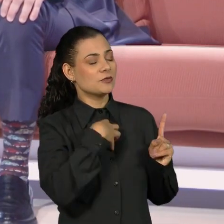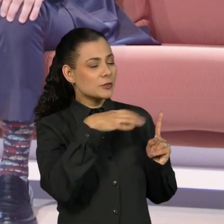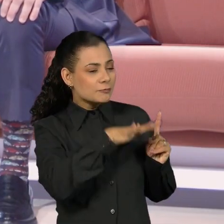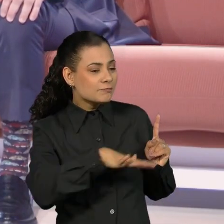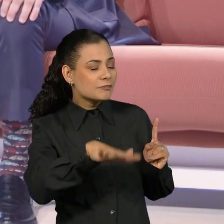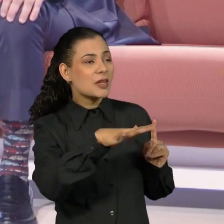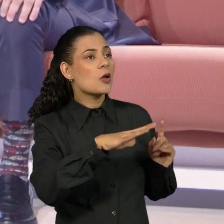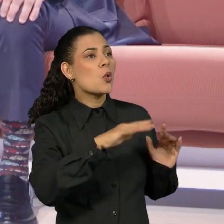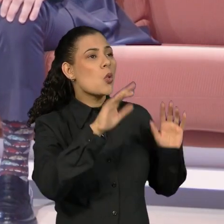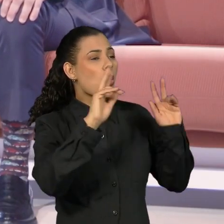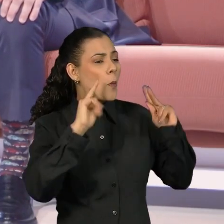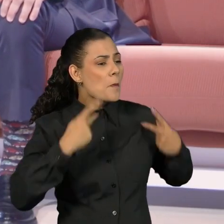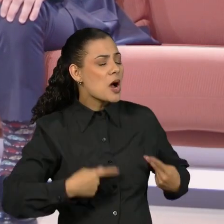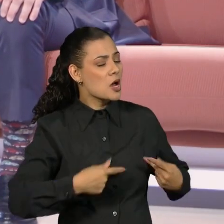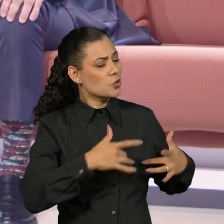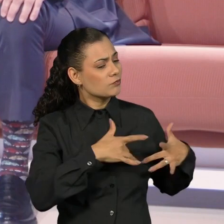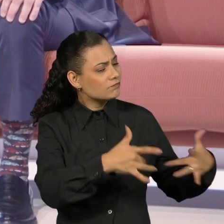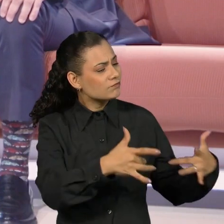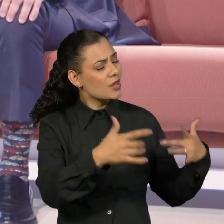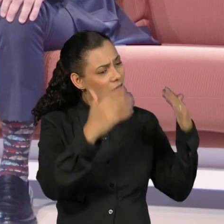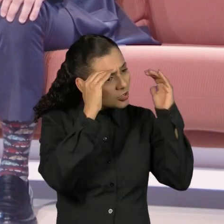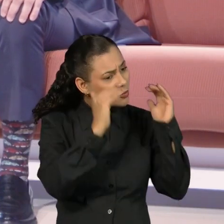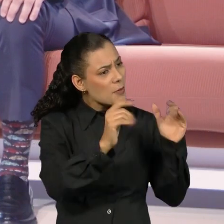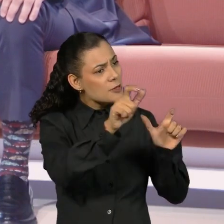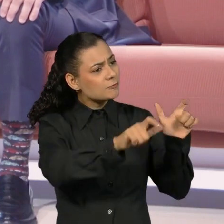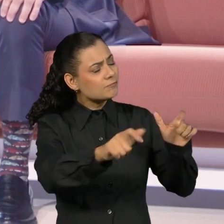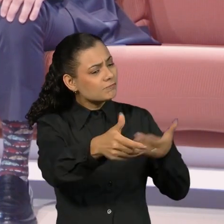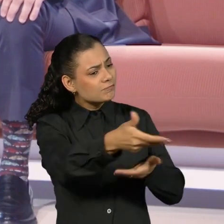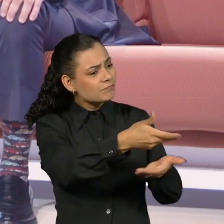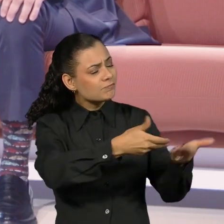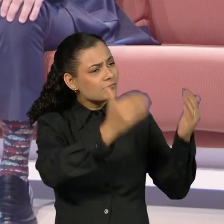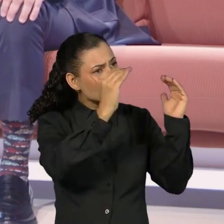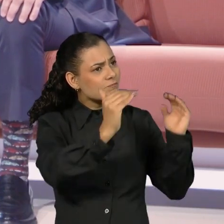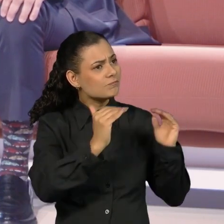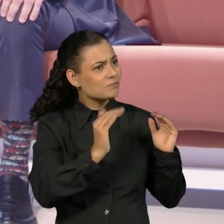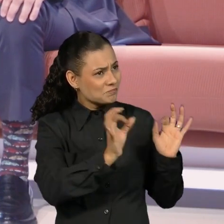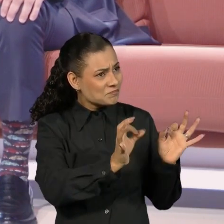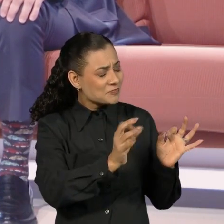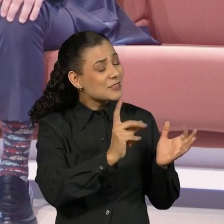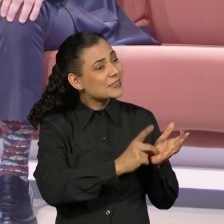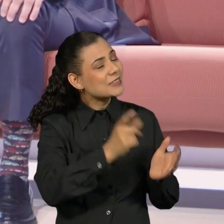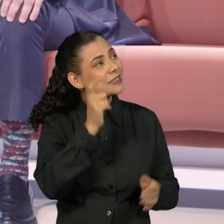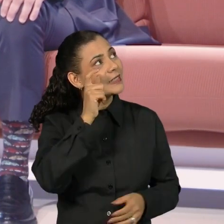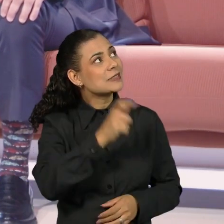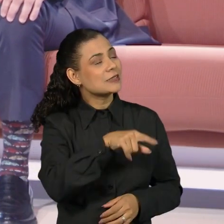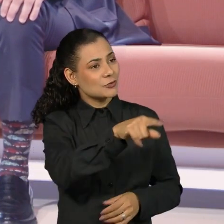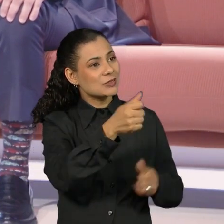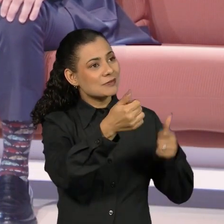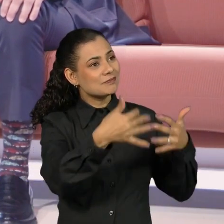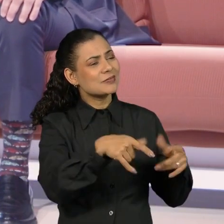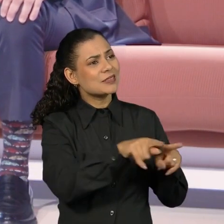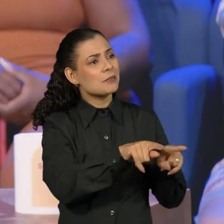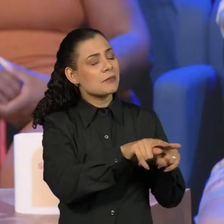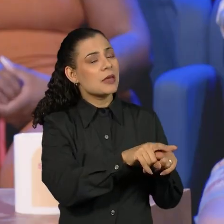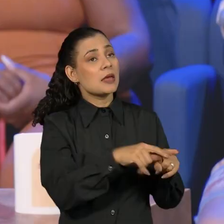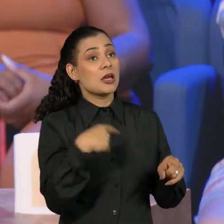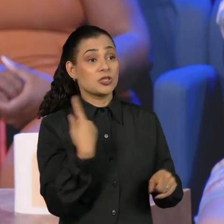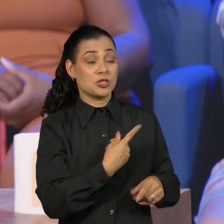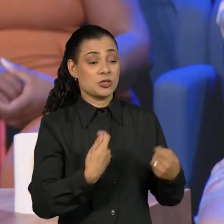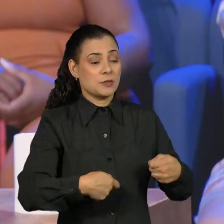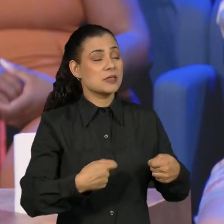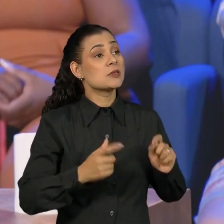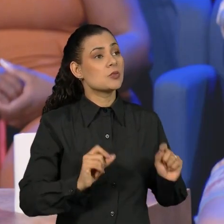de humanidade, de respeito ao outro. É interessante isso, né? O senhor fala muito isso também. A gente precisa, na vida,